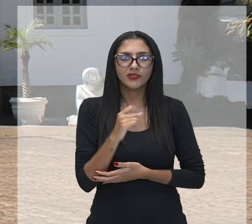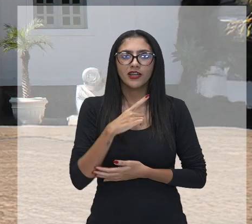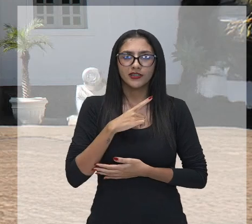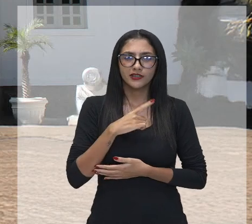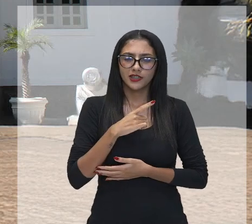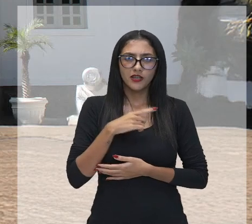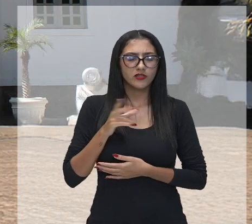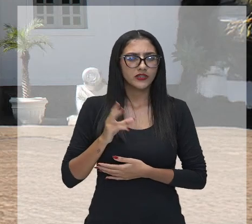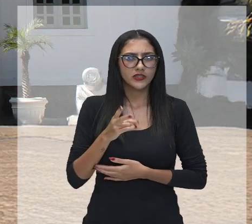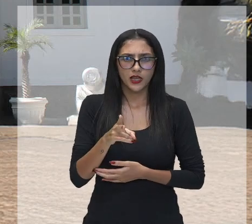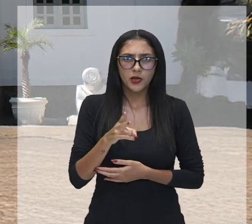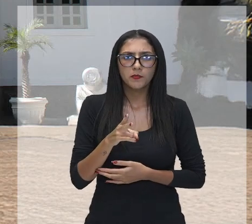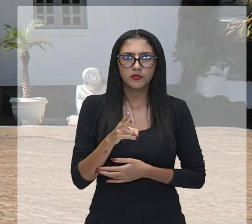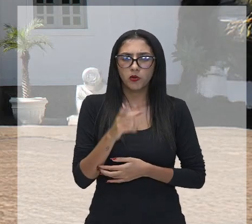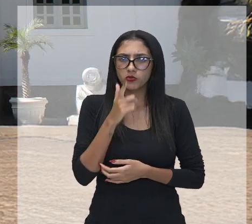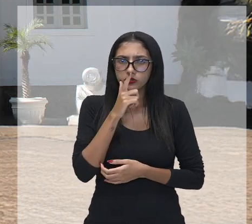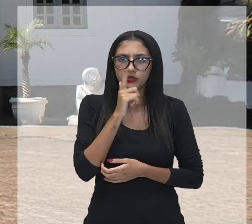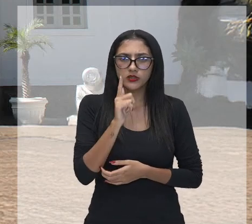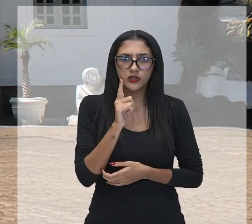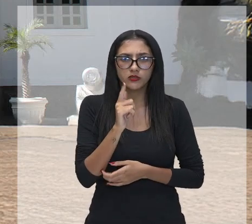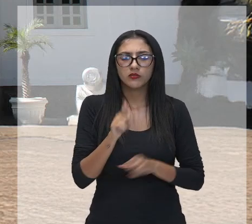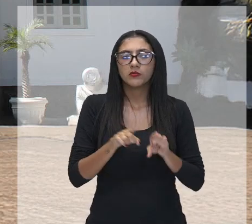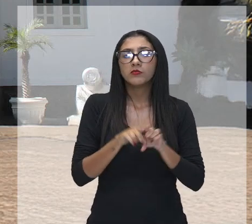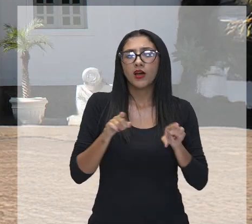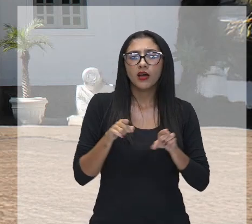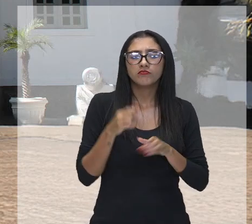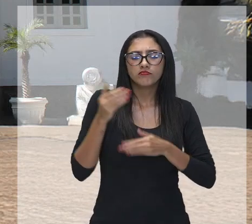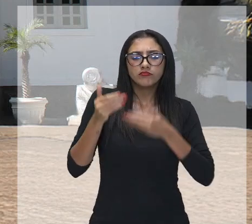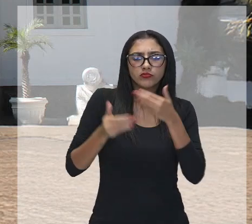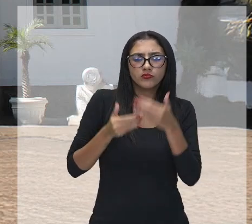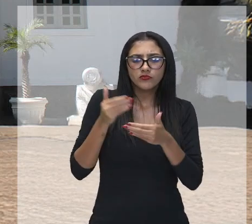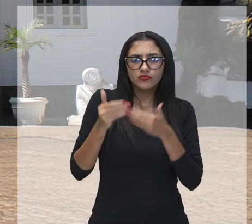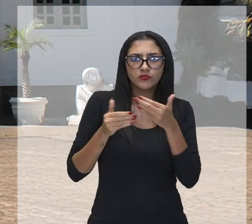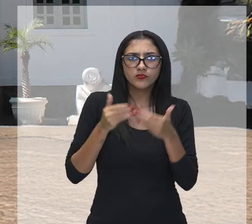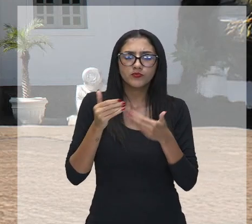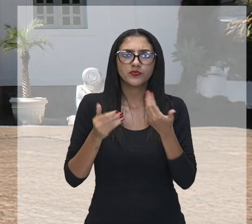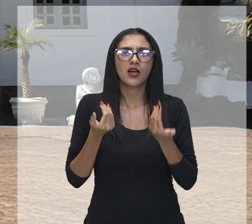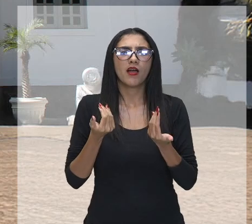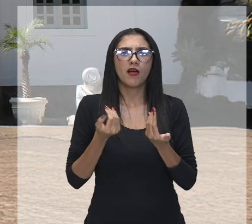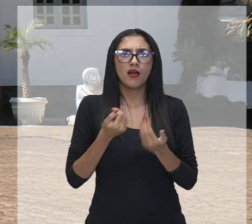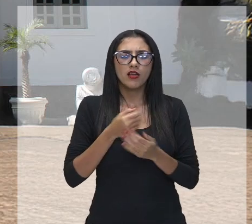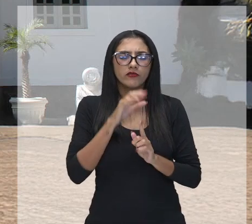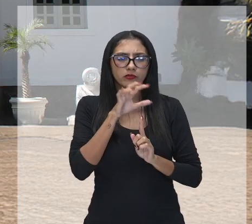finalizaram esse processo, visto que com a limitação